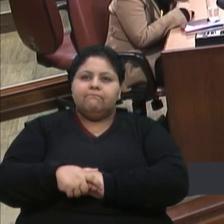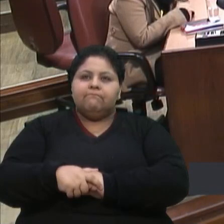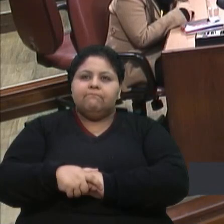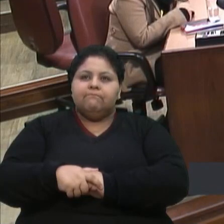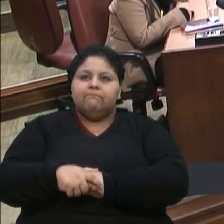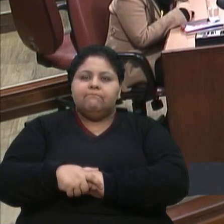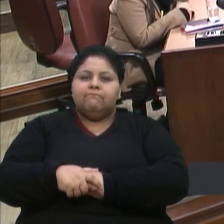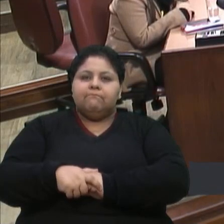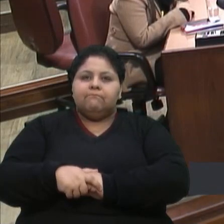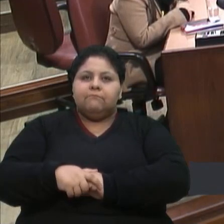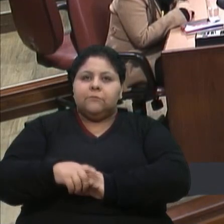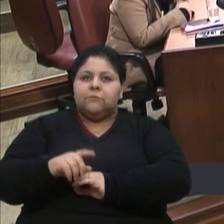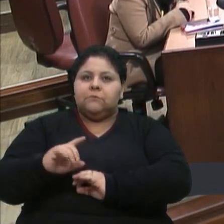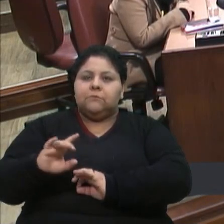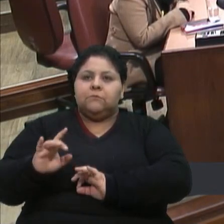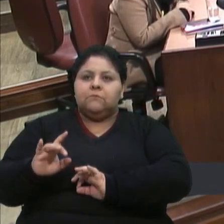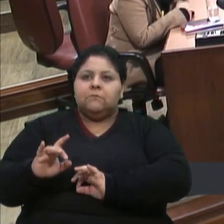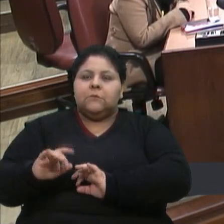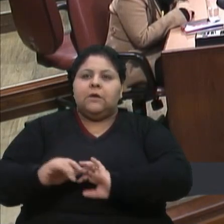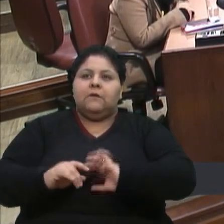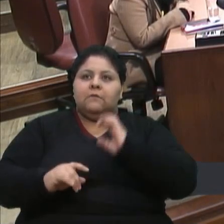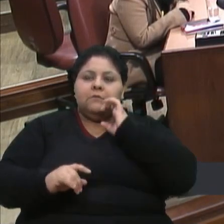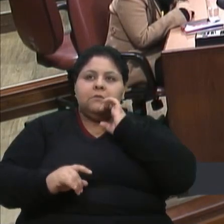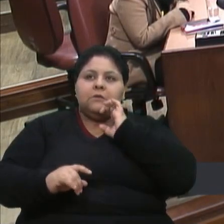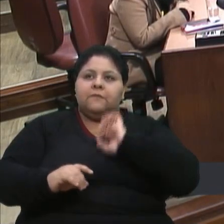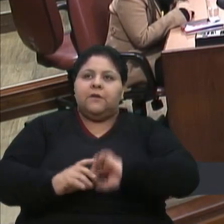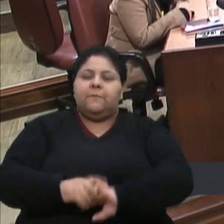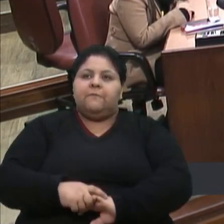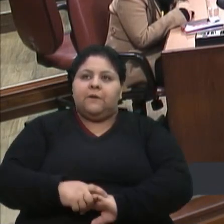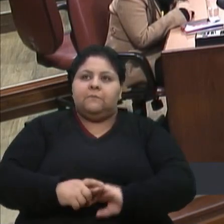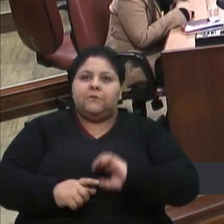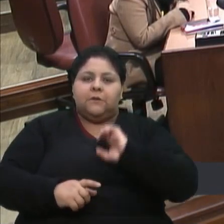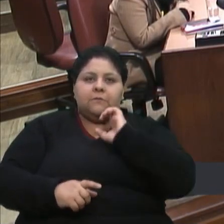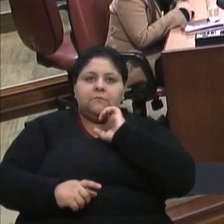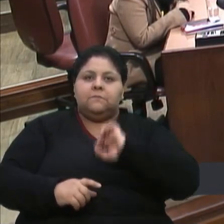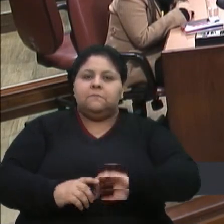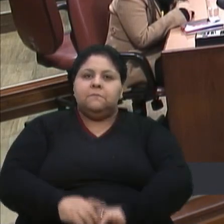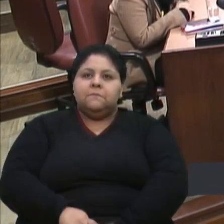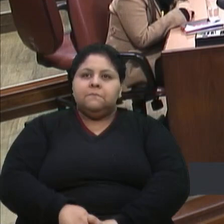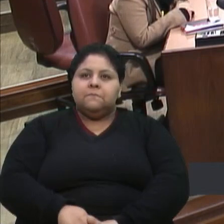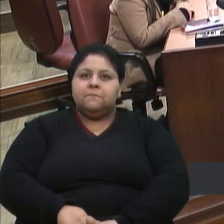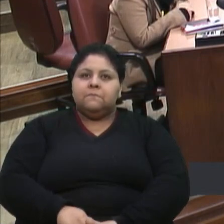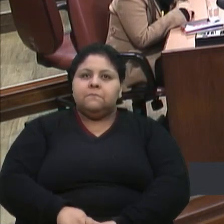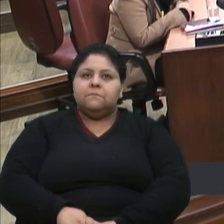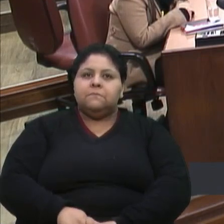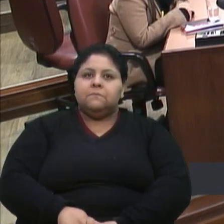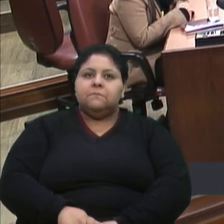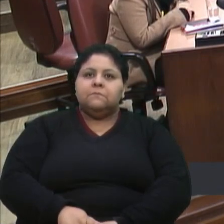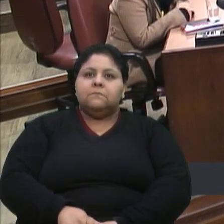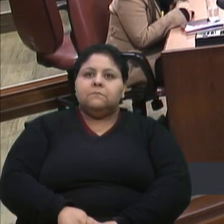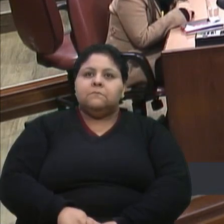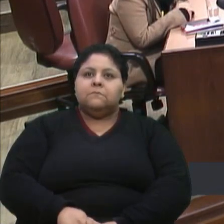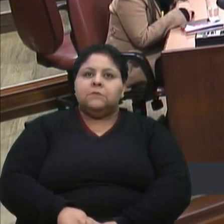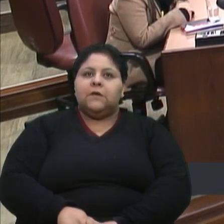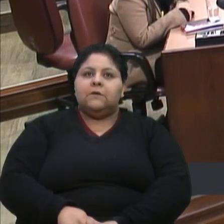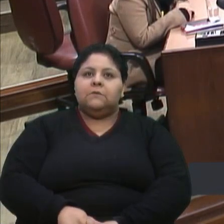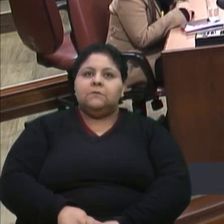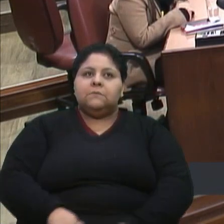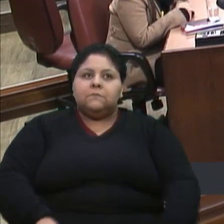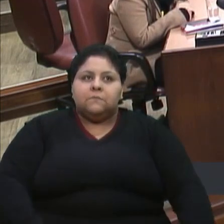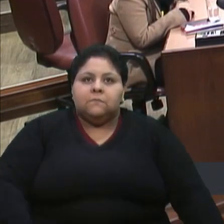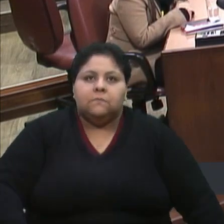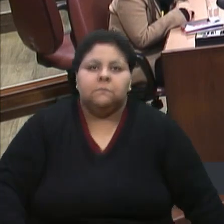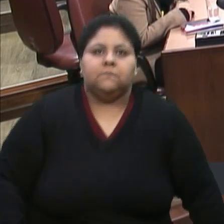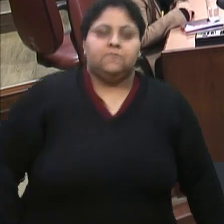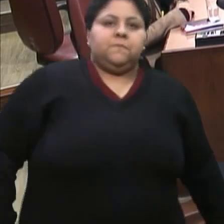Está faltando planejamento nessa cidade. E até o Forte Atacadista, qual é a contrapartida que ele deu à